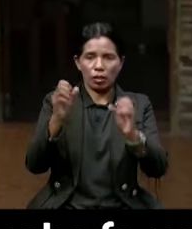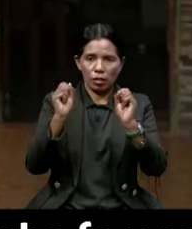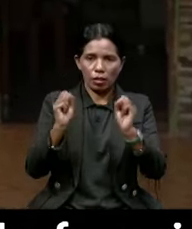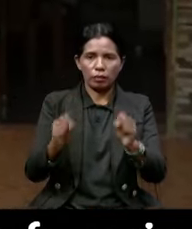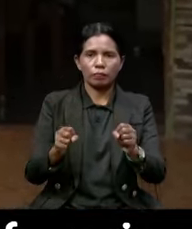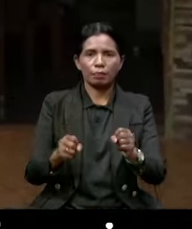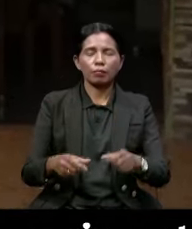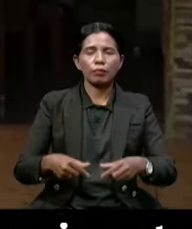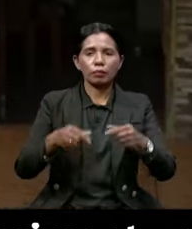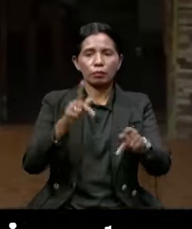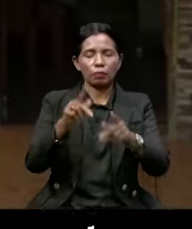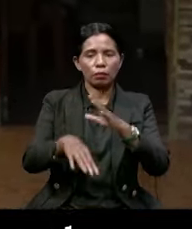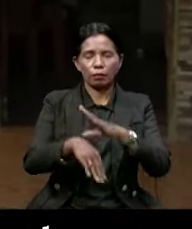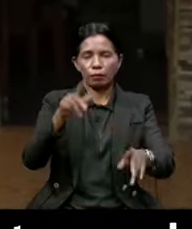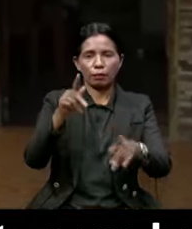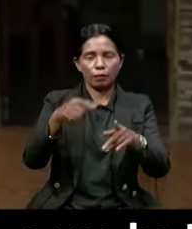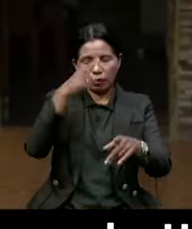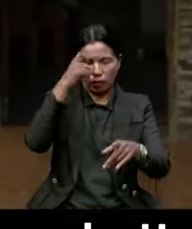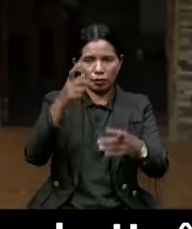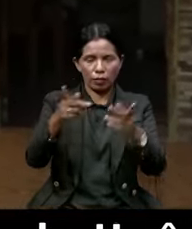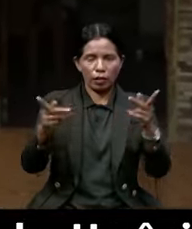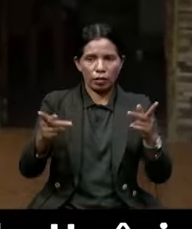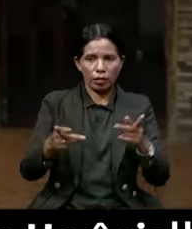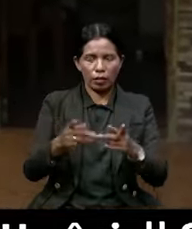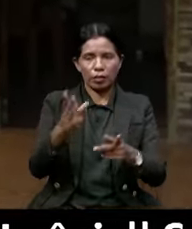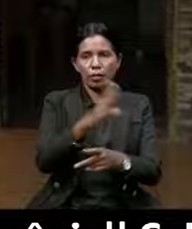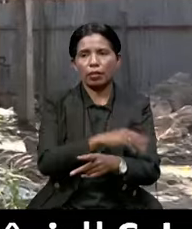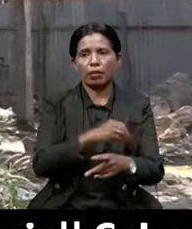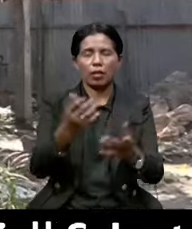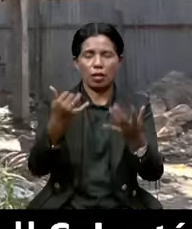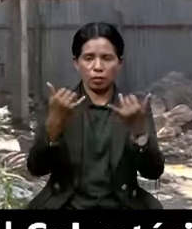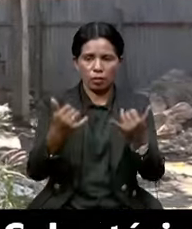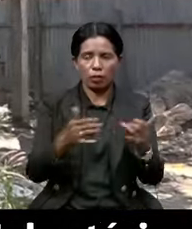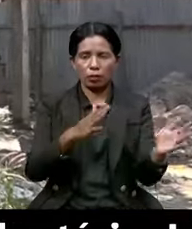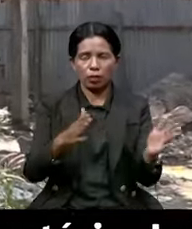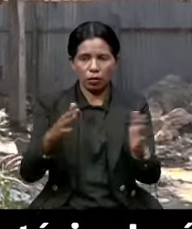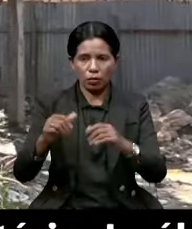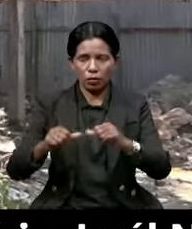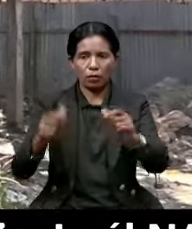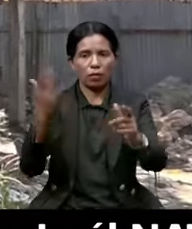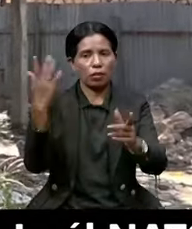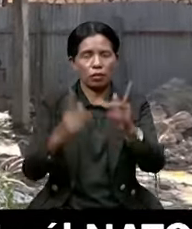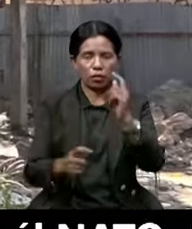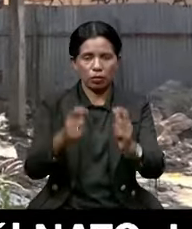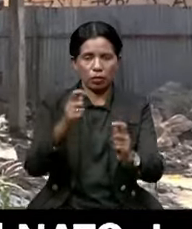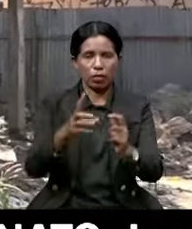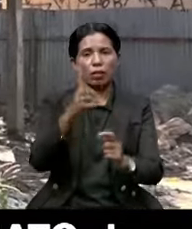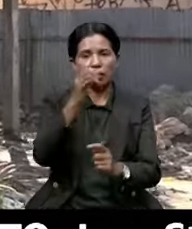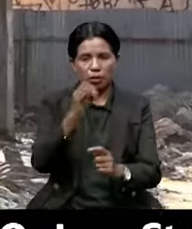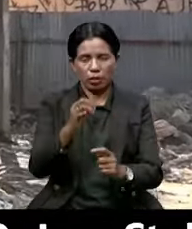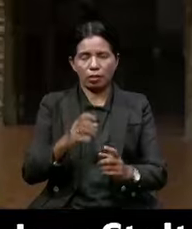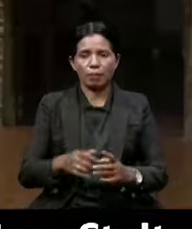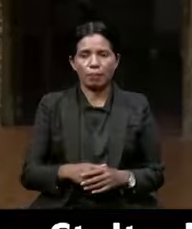onde essa comunidade Arbiru também vai referir e a ela disputa no Dadaune, processo lá ela é tribunal primeira instância dele.